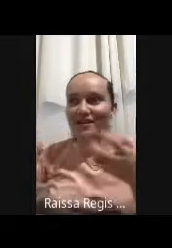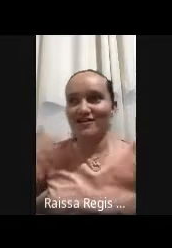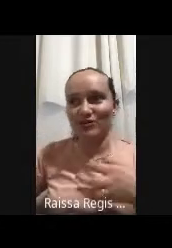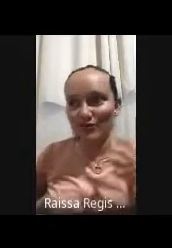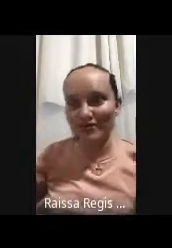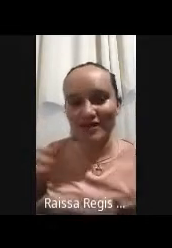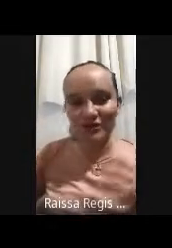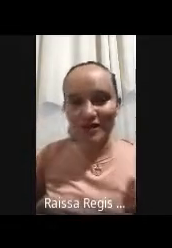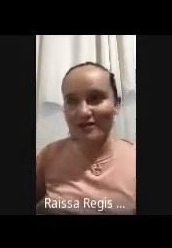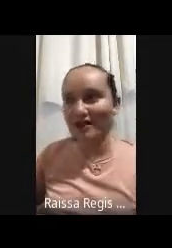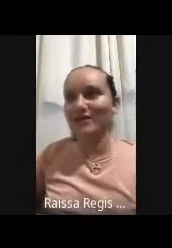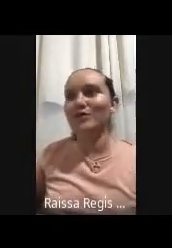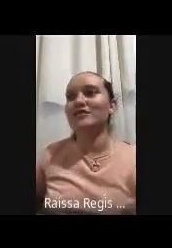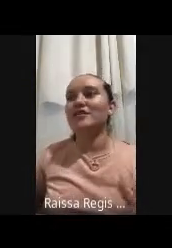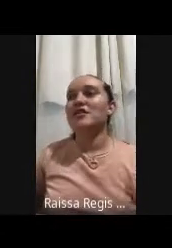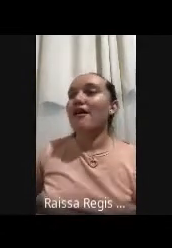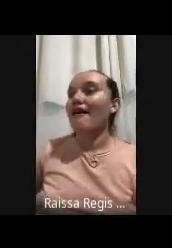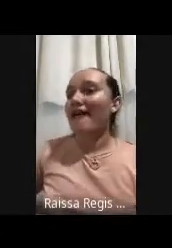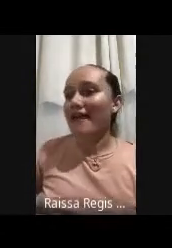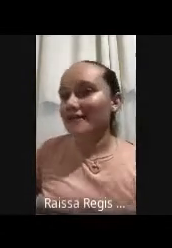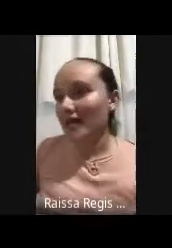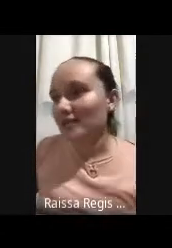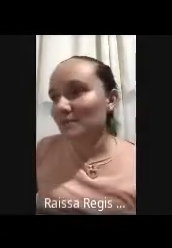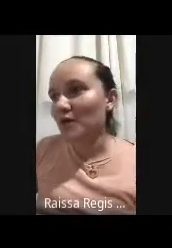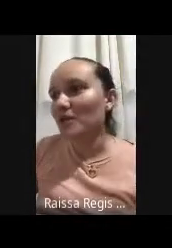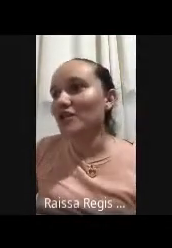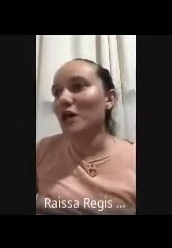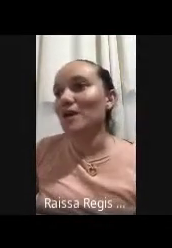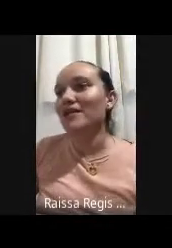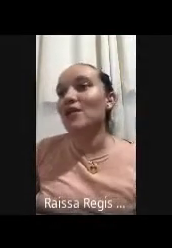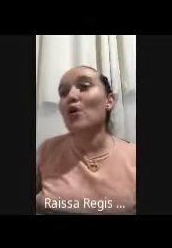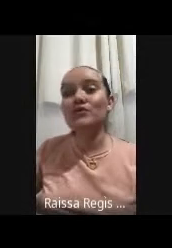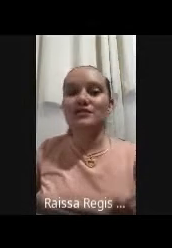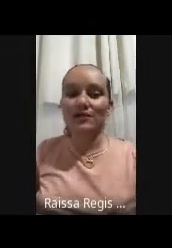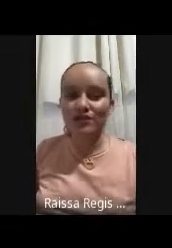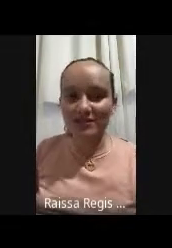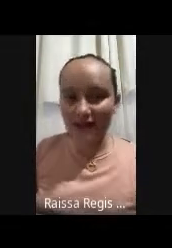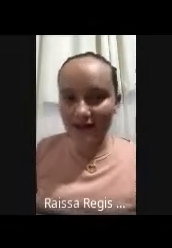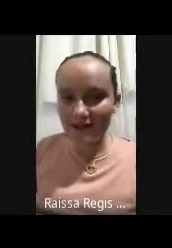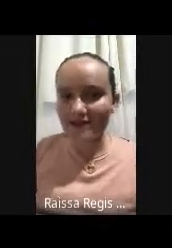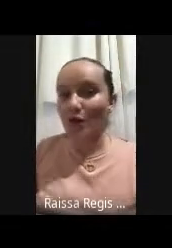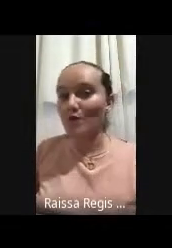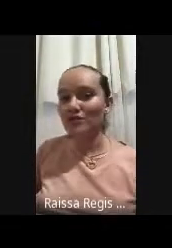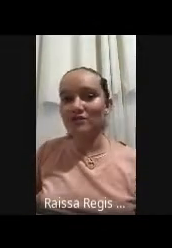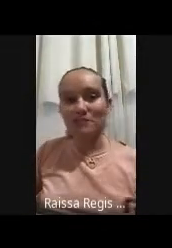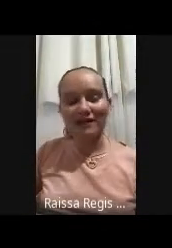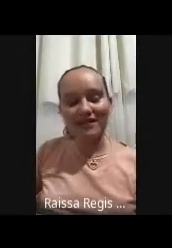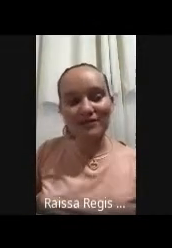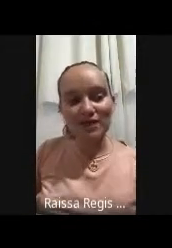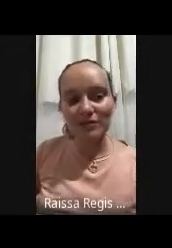as variações regionais da Libras. Seis, permite aprender outras línguas de sinais. Então, como eu